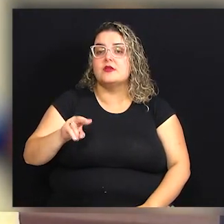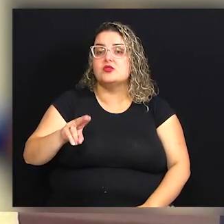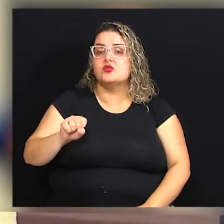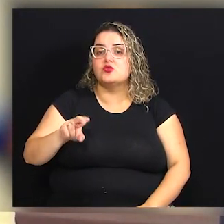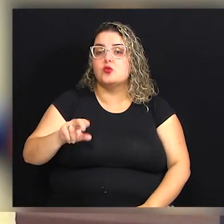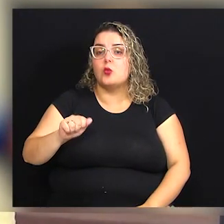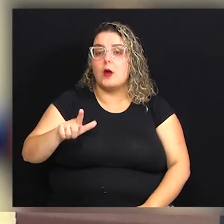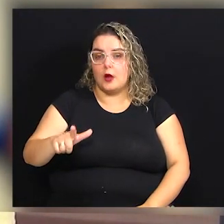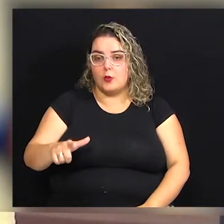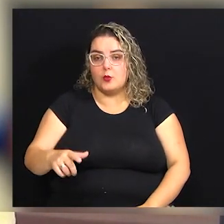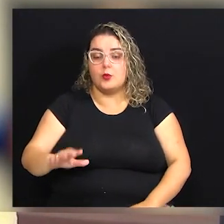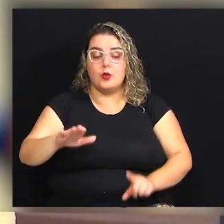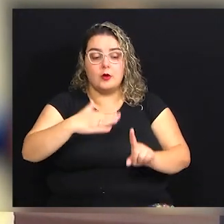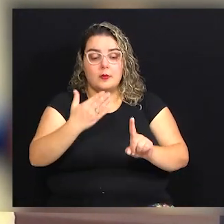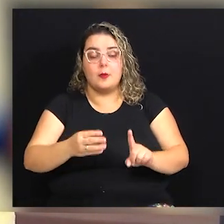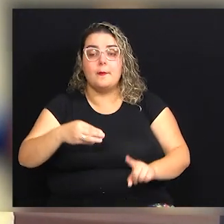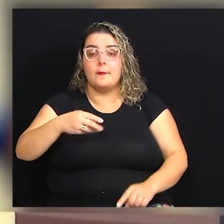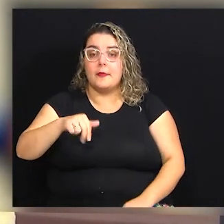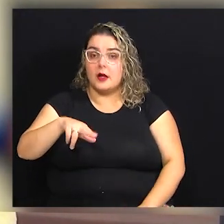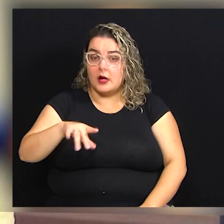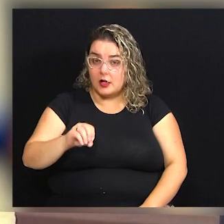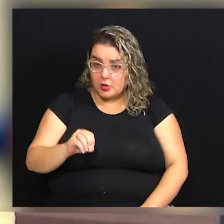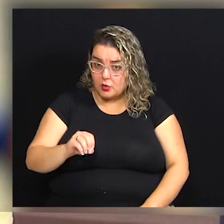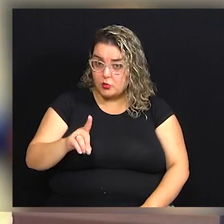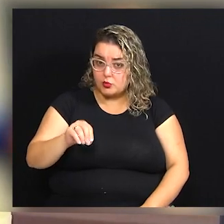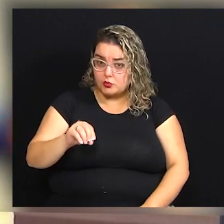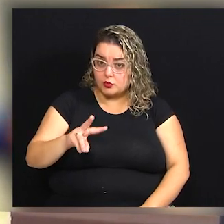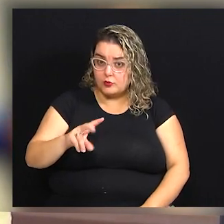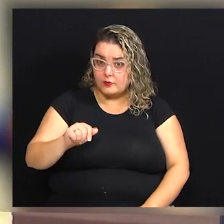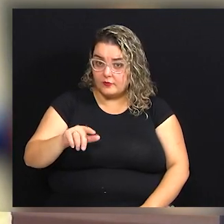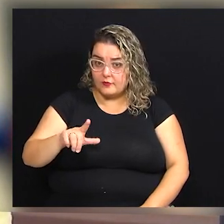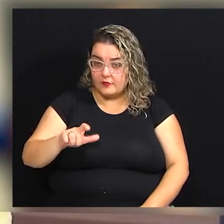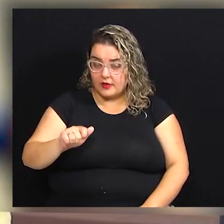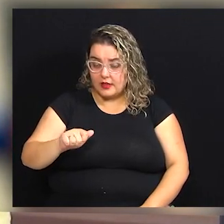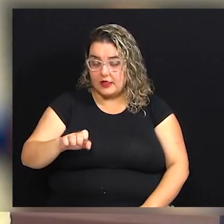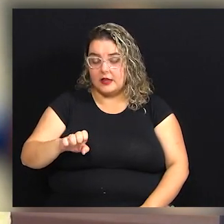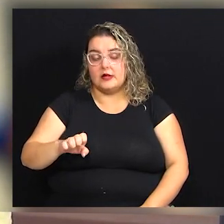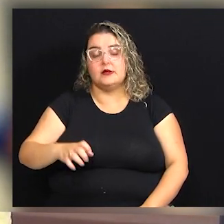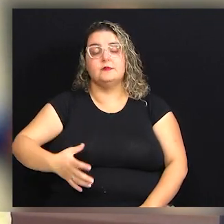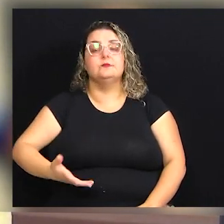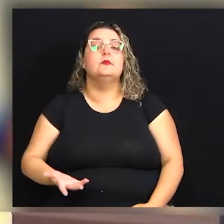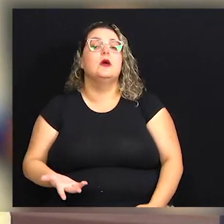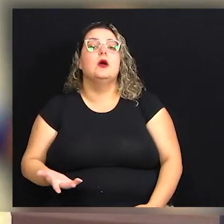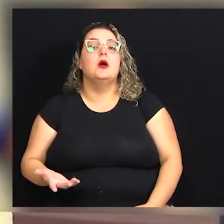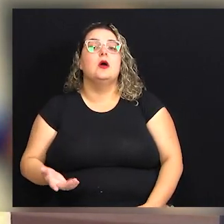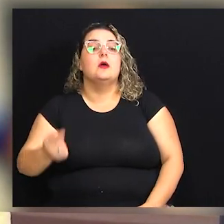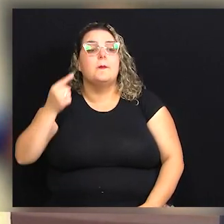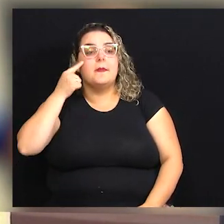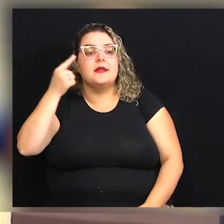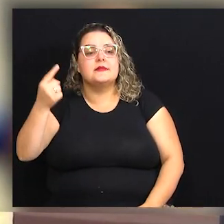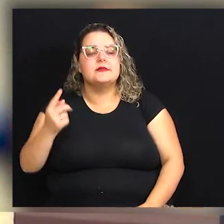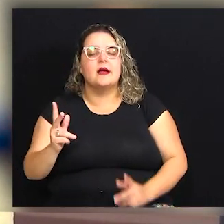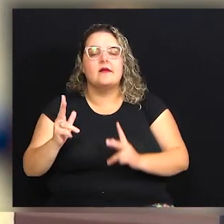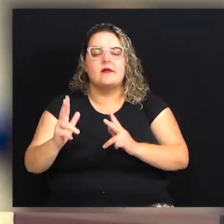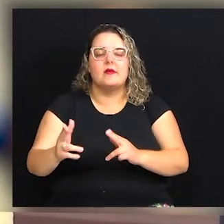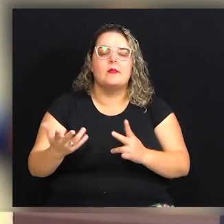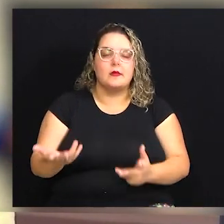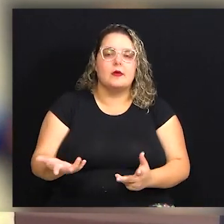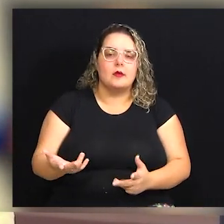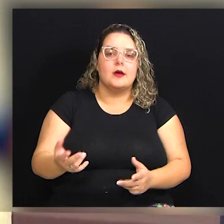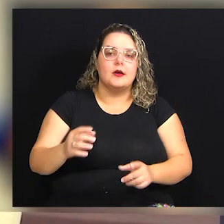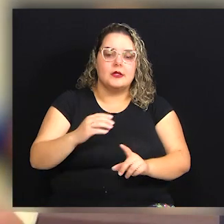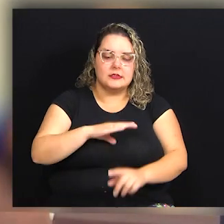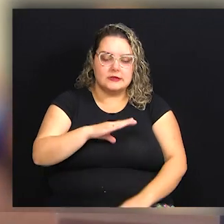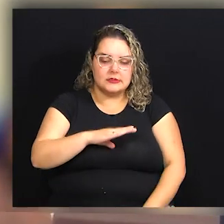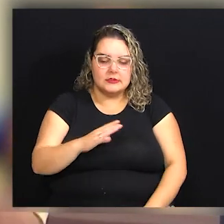Vale. Marco do Vale, contemporâneo, aí, inclusive, do Toninho, né, do Antônio da Costa Santos, que pensava essa